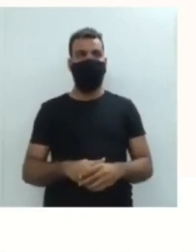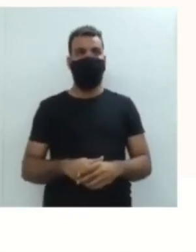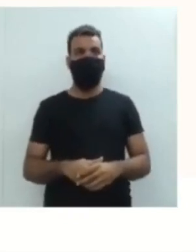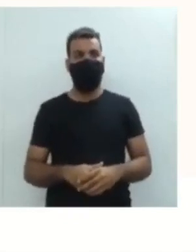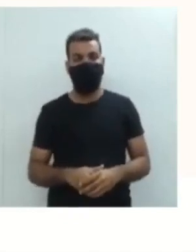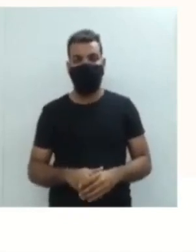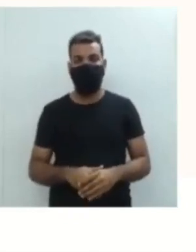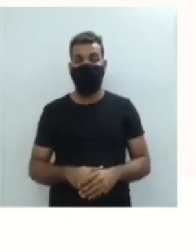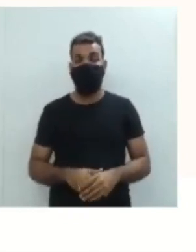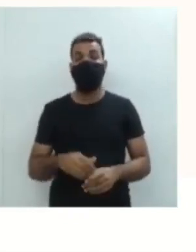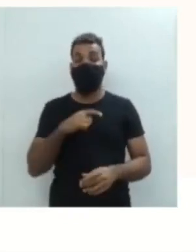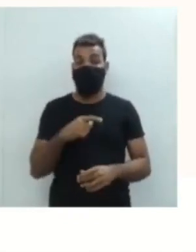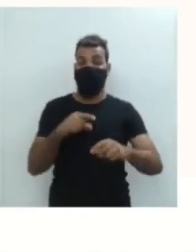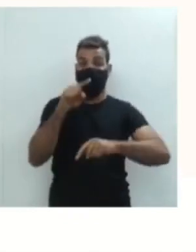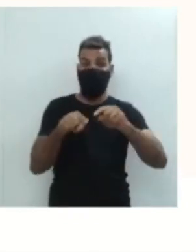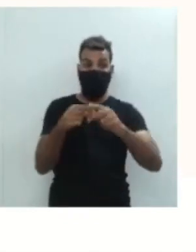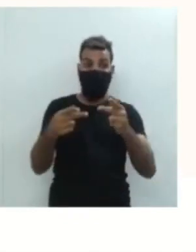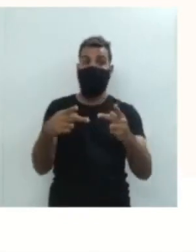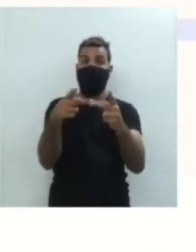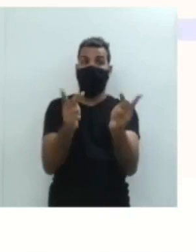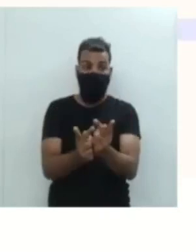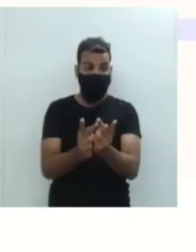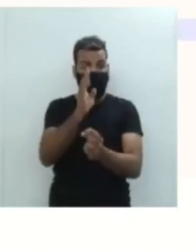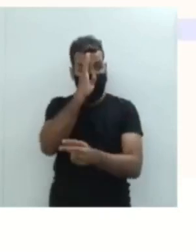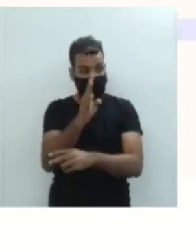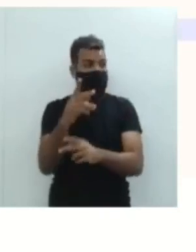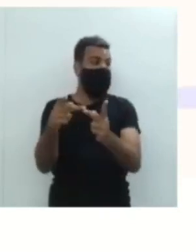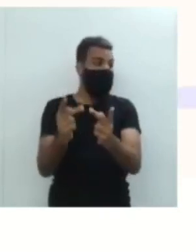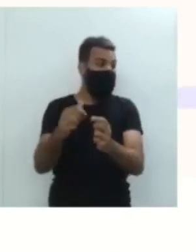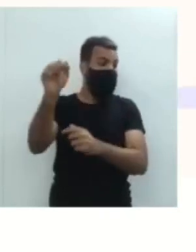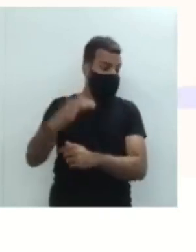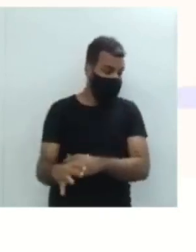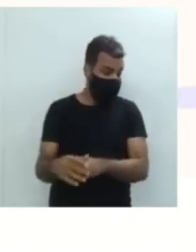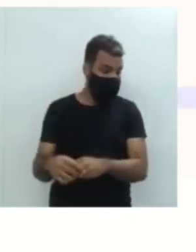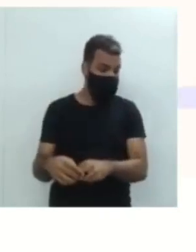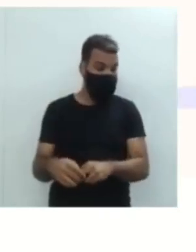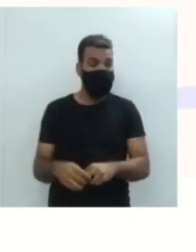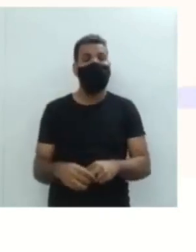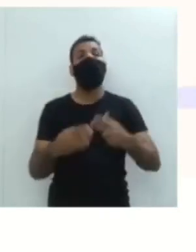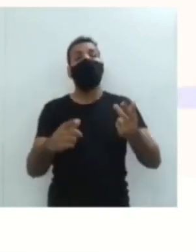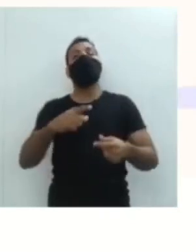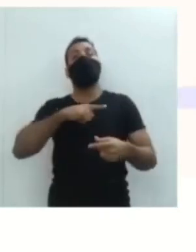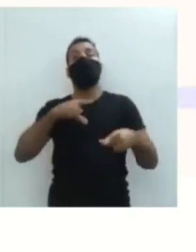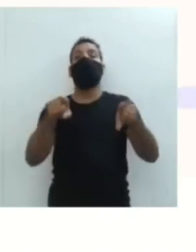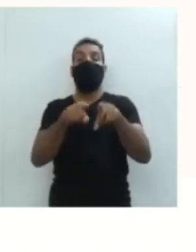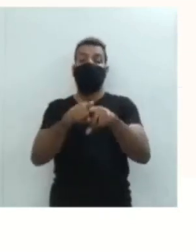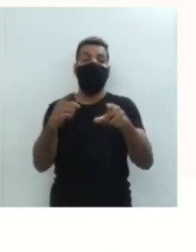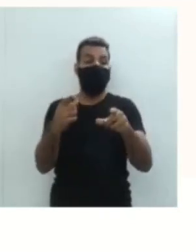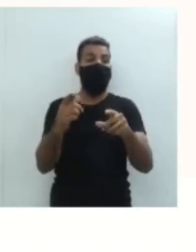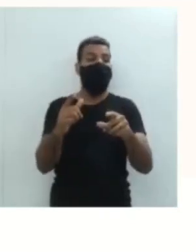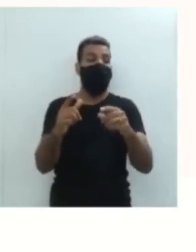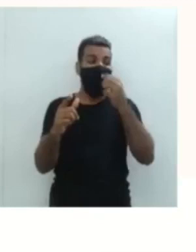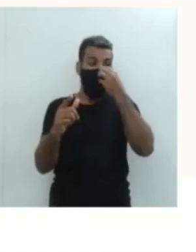nós temos a instanciação dos nossos objetos prato prato principal e prato promocional e nós temos a chamada